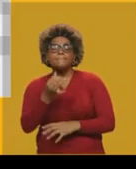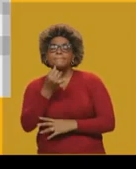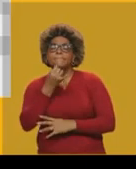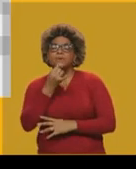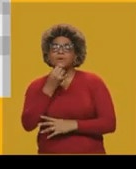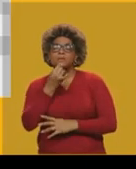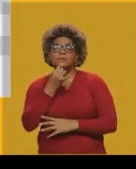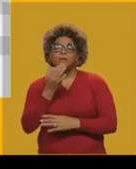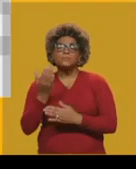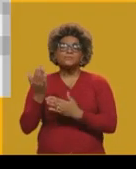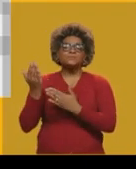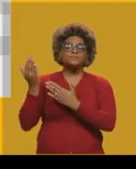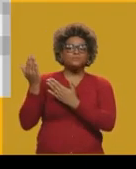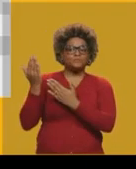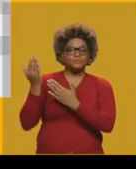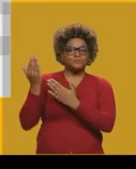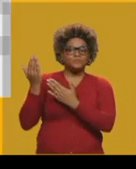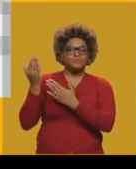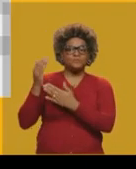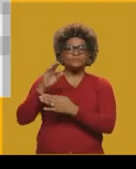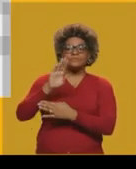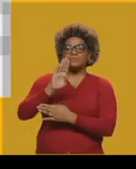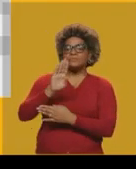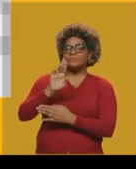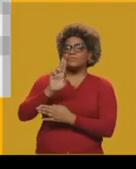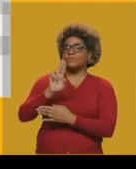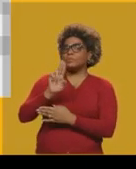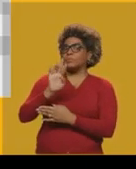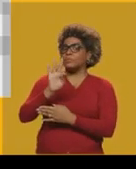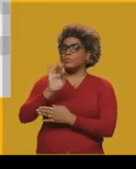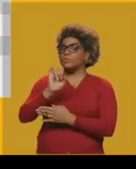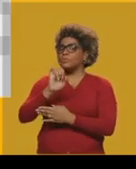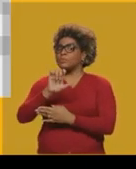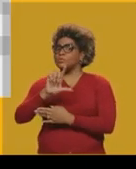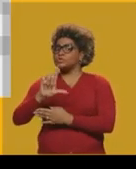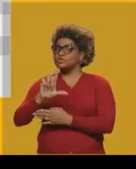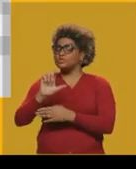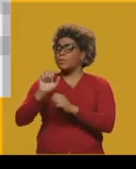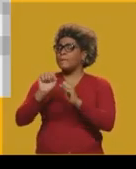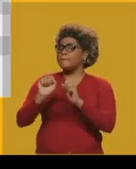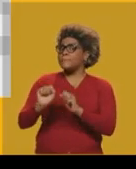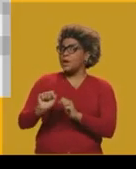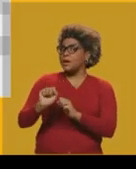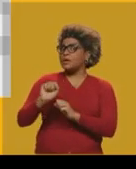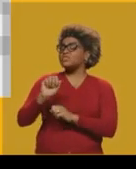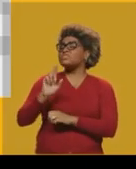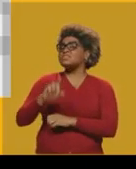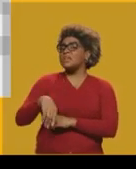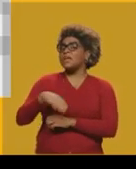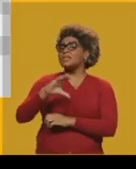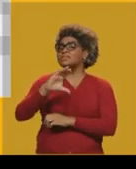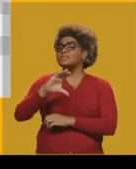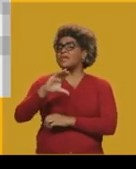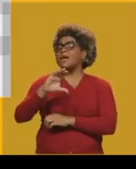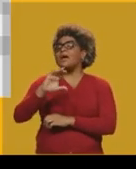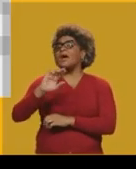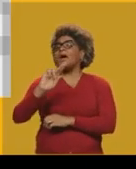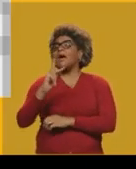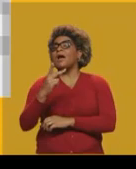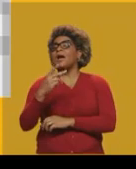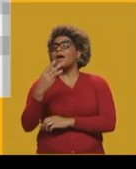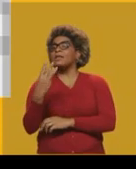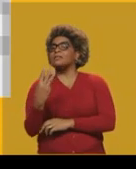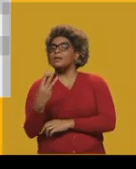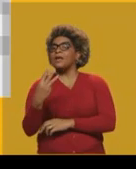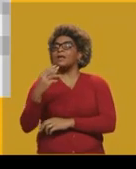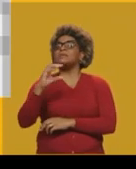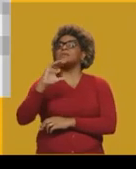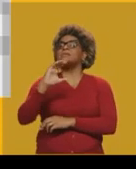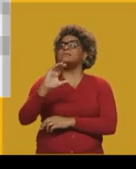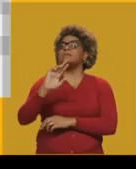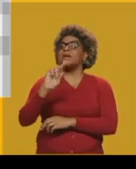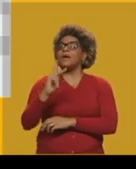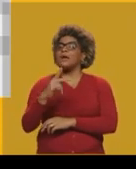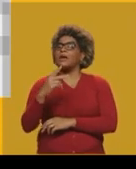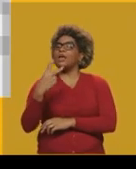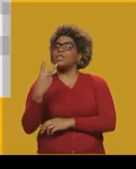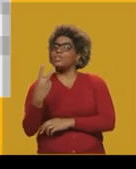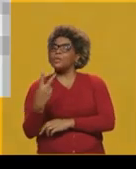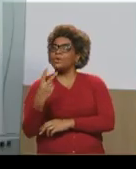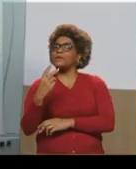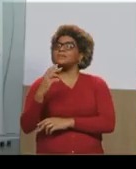pode ser CH3, CH2, CH2, CH2, ou você pode ter ele como secundário ou terciário.